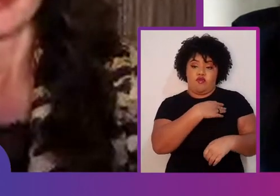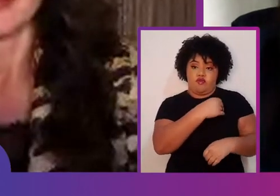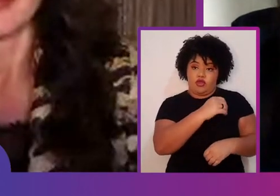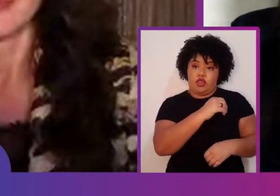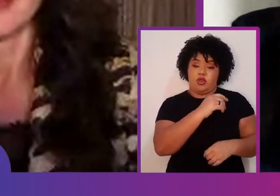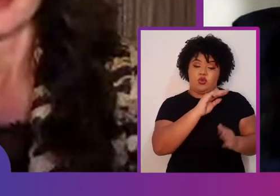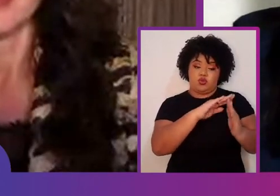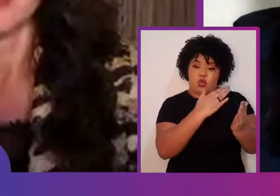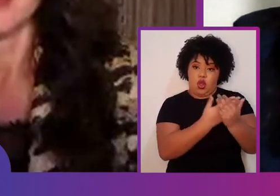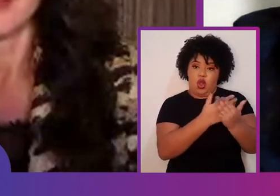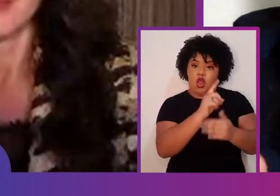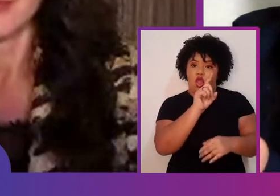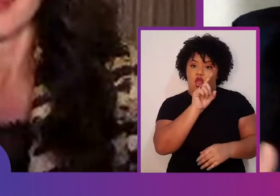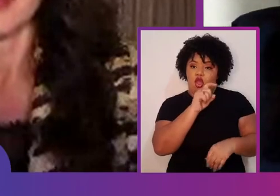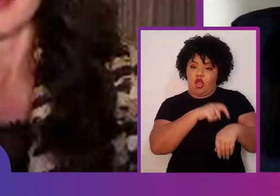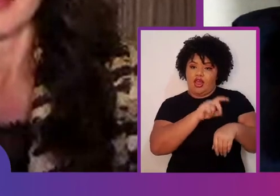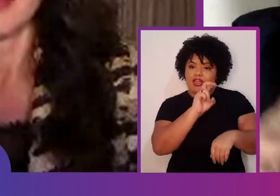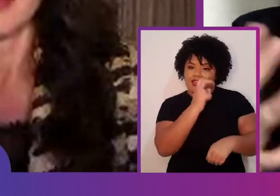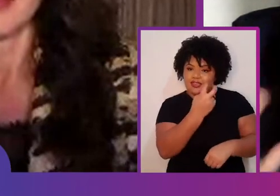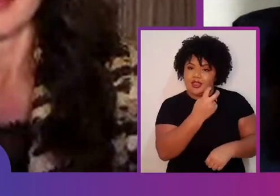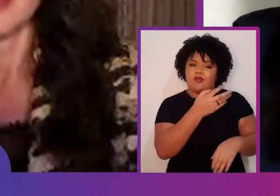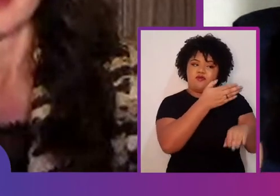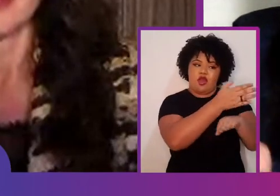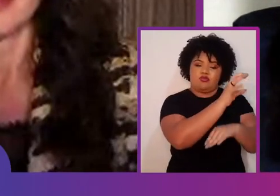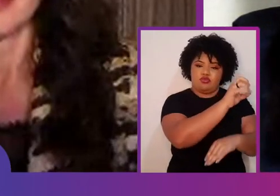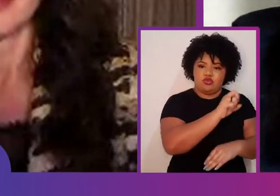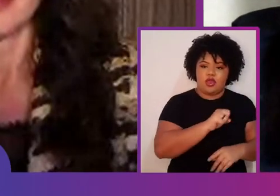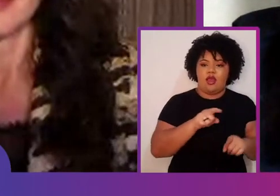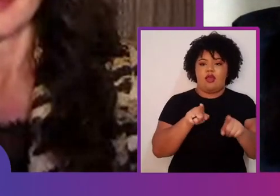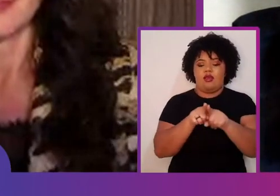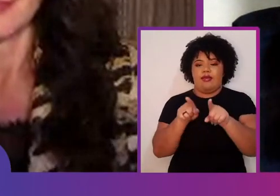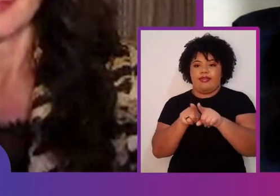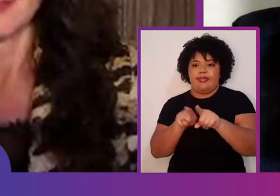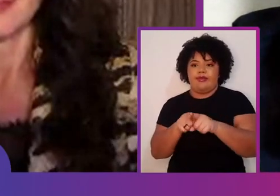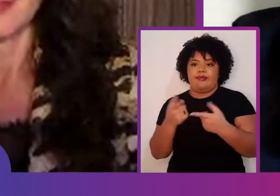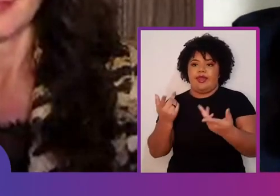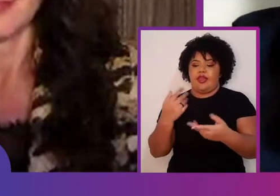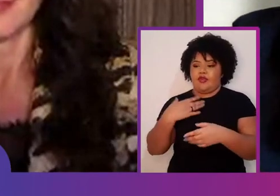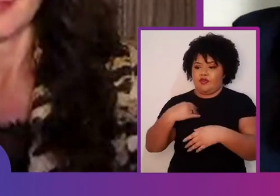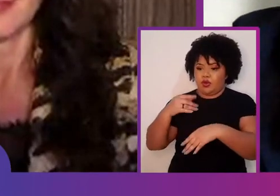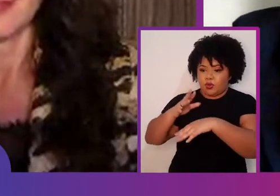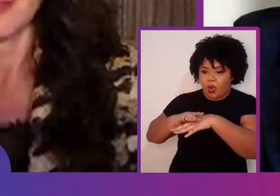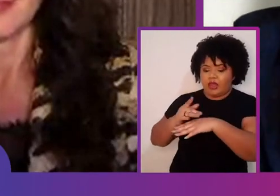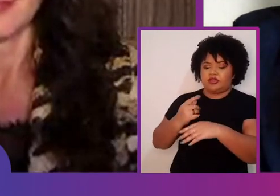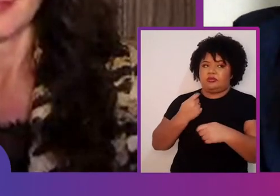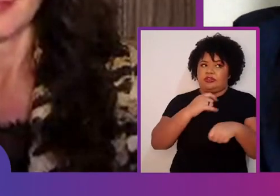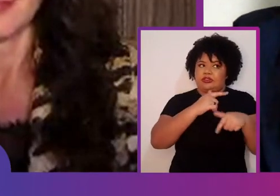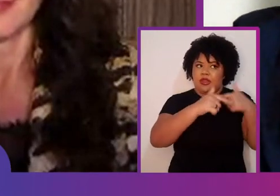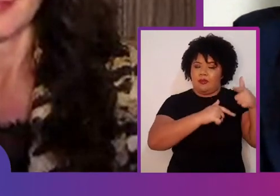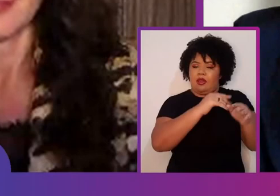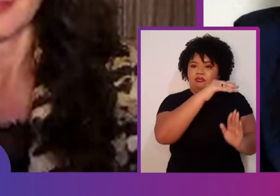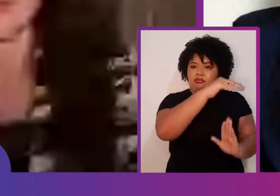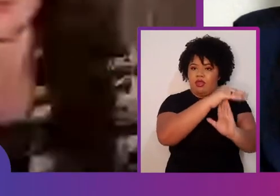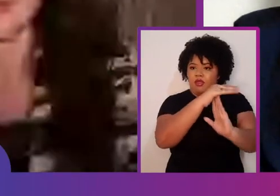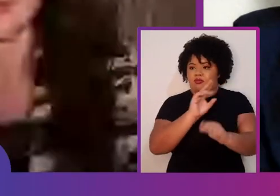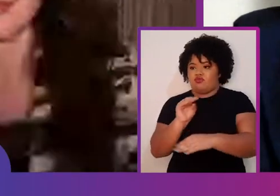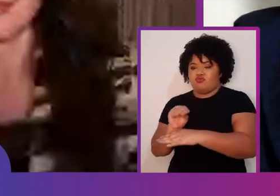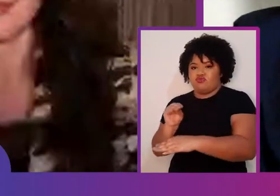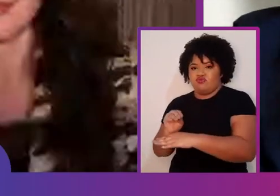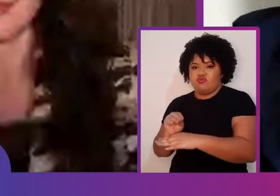adoece, ter uma licença maternidade, ter todas as condições que são típicas da mulher, mas que fazem outros